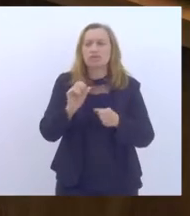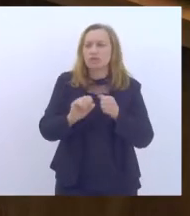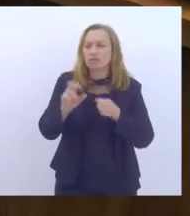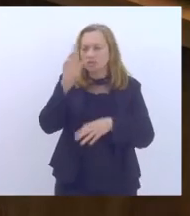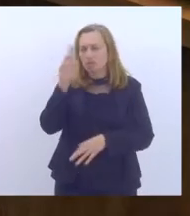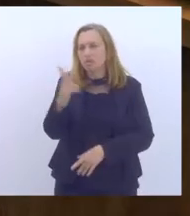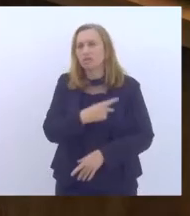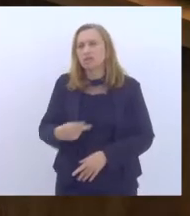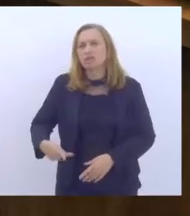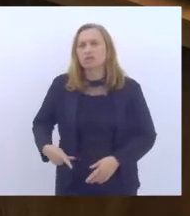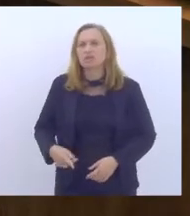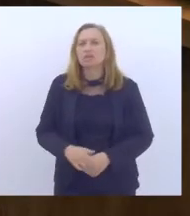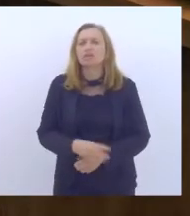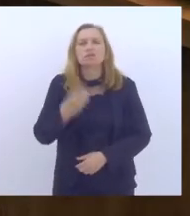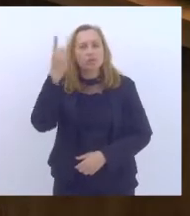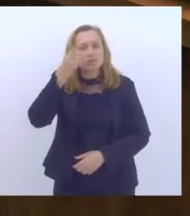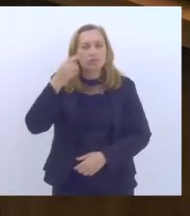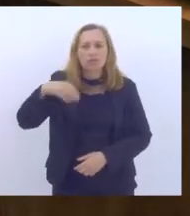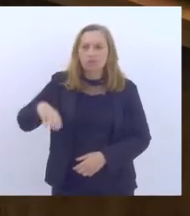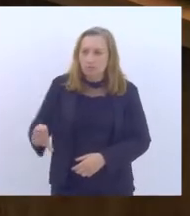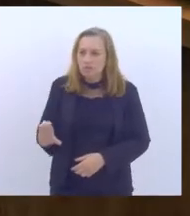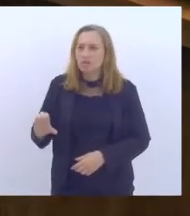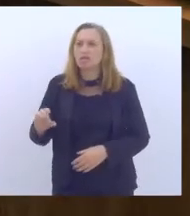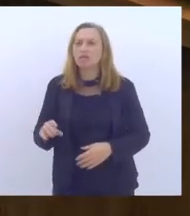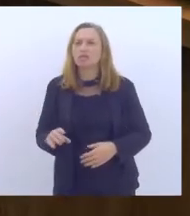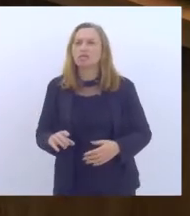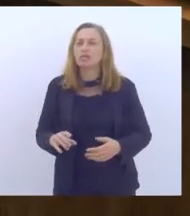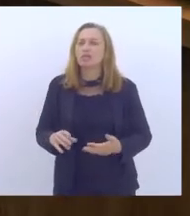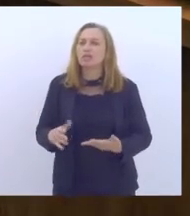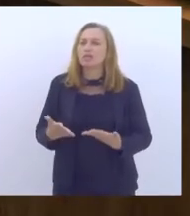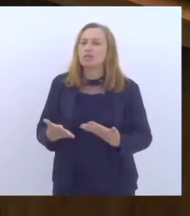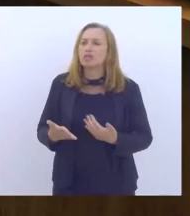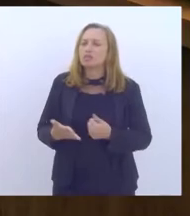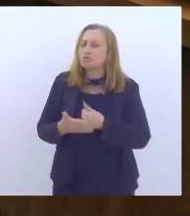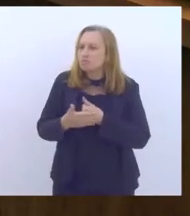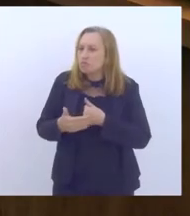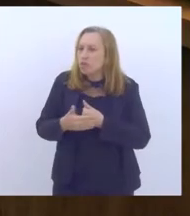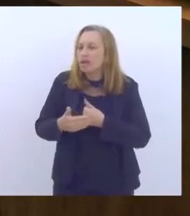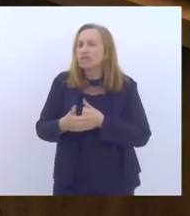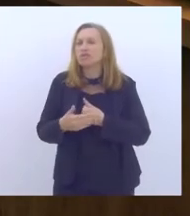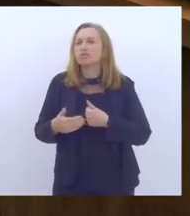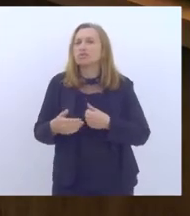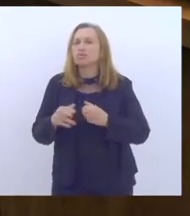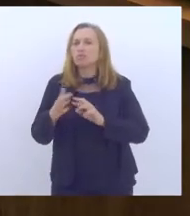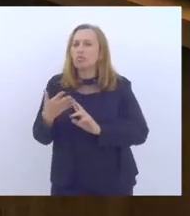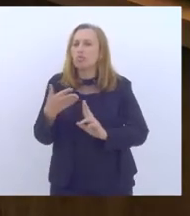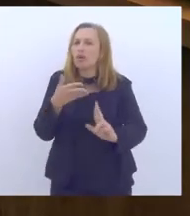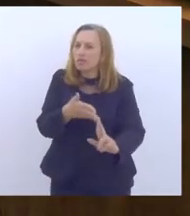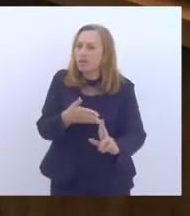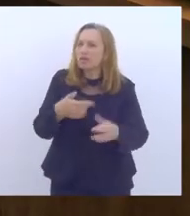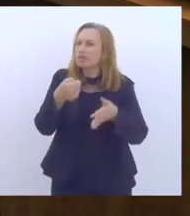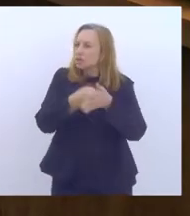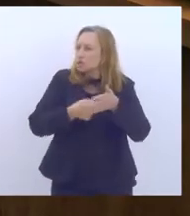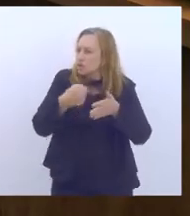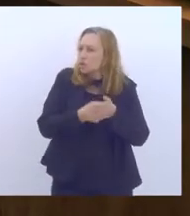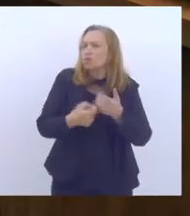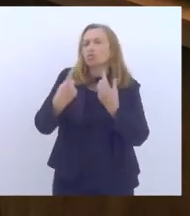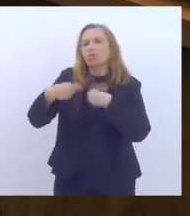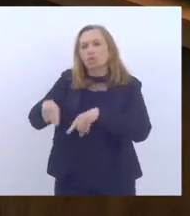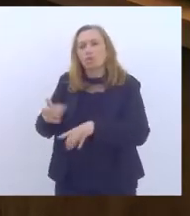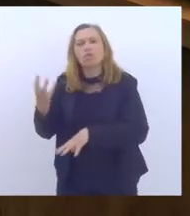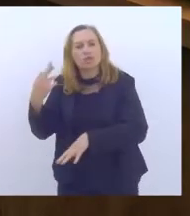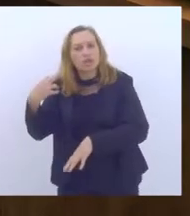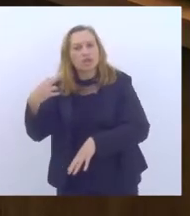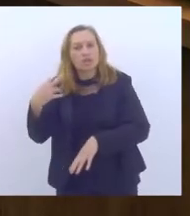Presidente deputado Carlos minc a quem a gente tem muito apreço é uma referência de luta no combate à